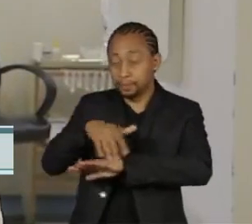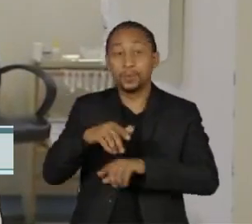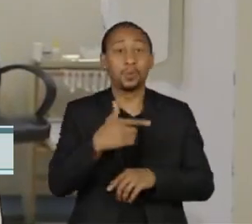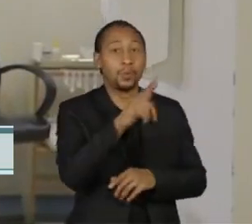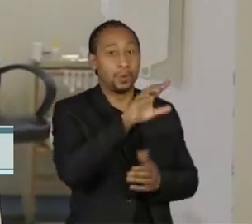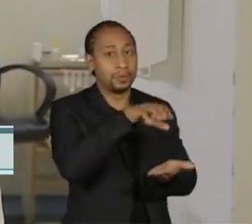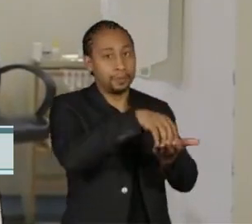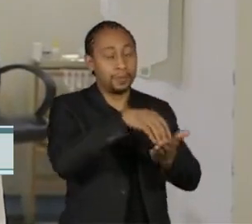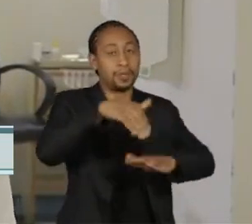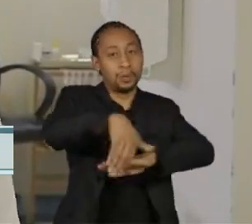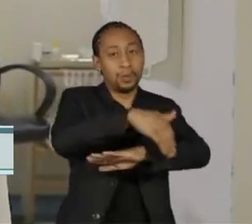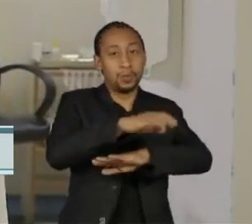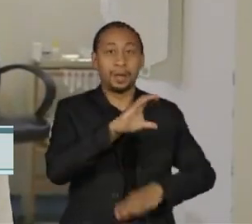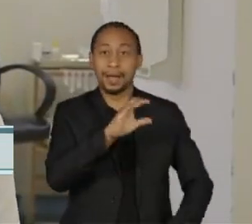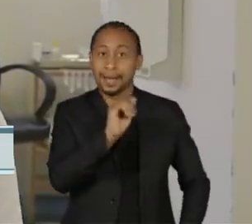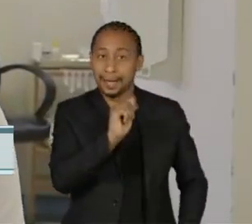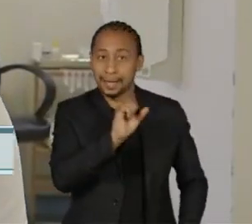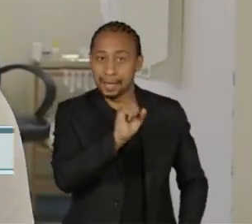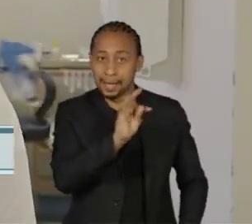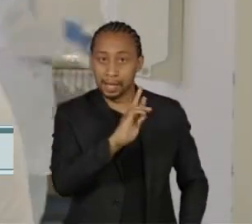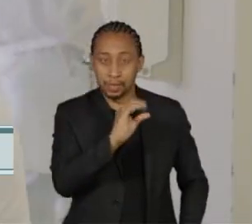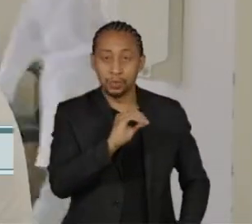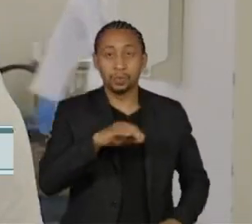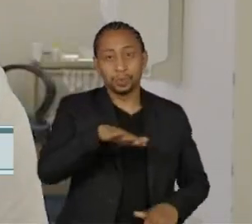Castro Alves, 131, no bairro da